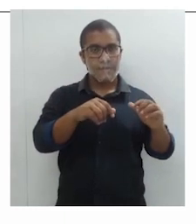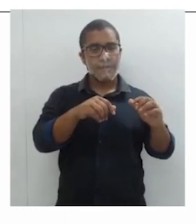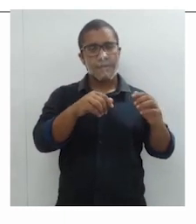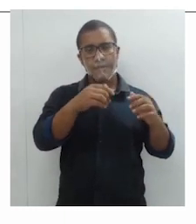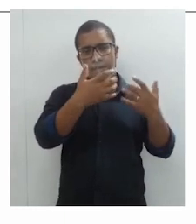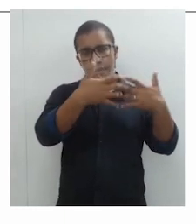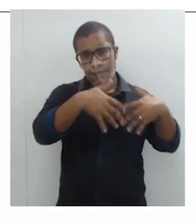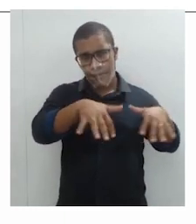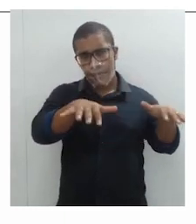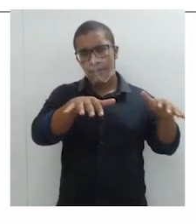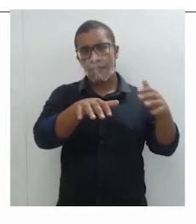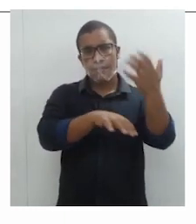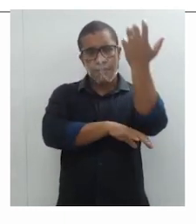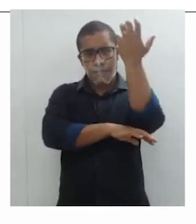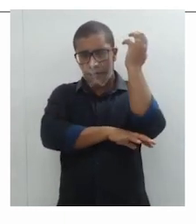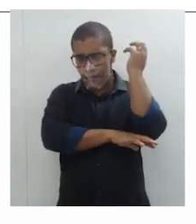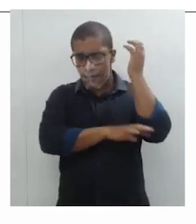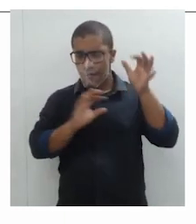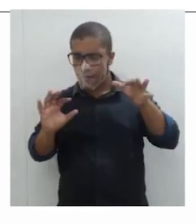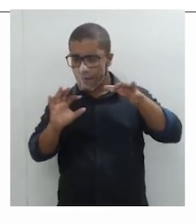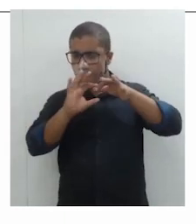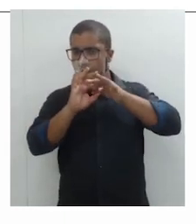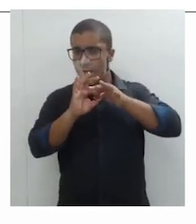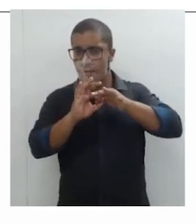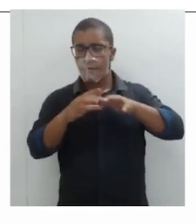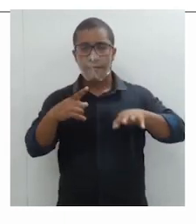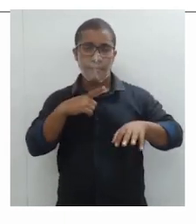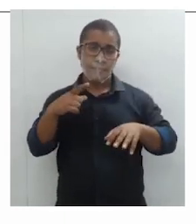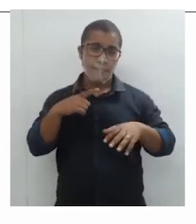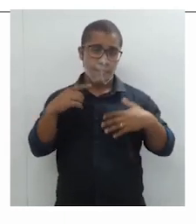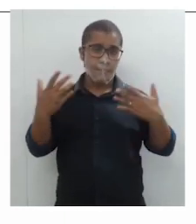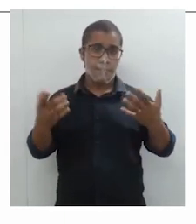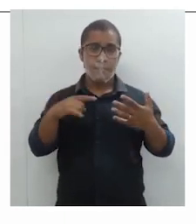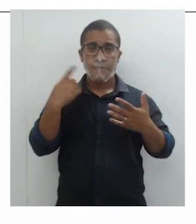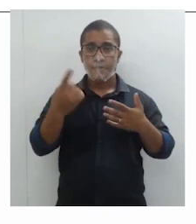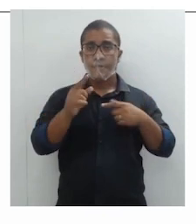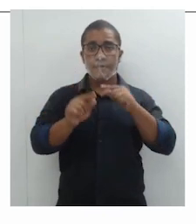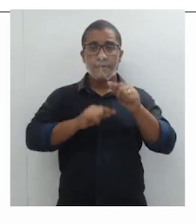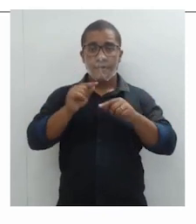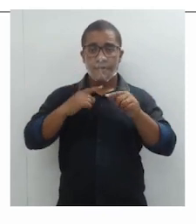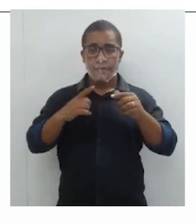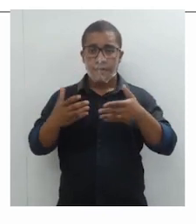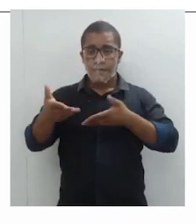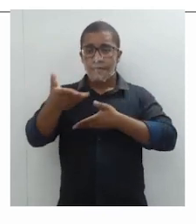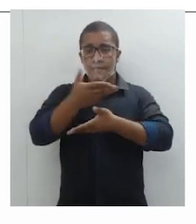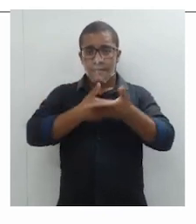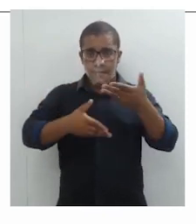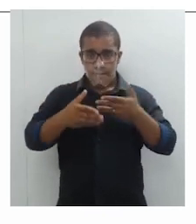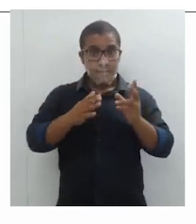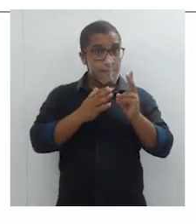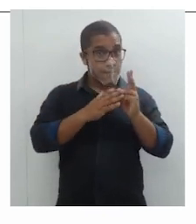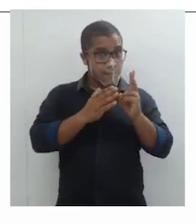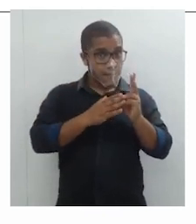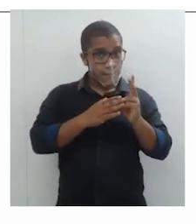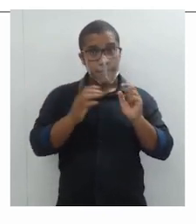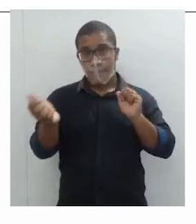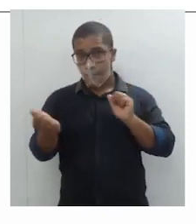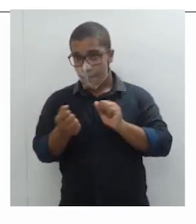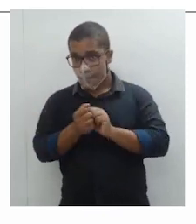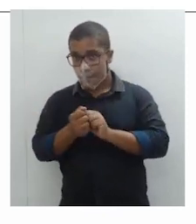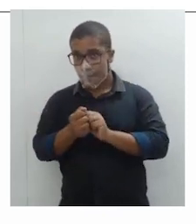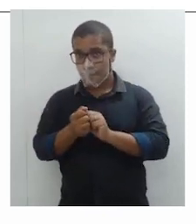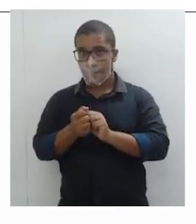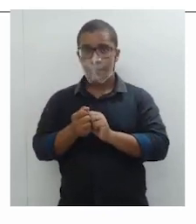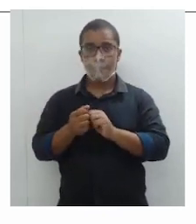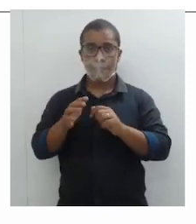com o natural e lembrar sempre esta questão que nós temos o que essa relação entre o índio certo e o